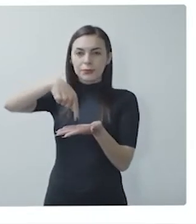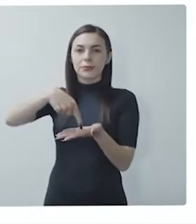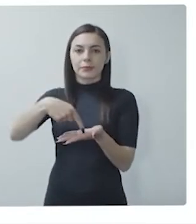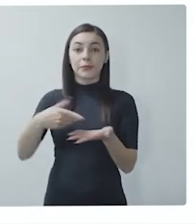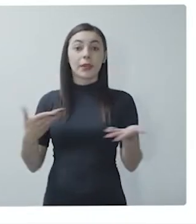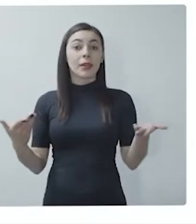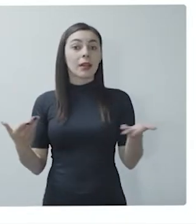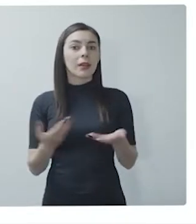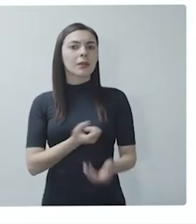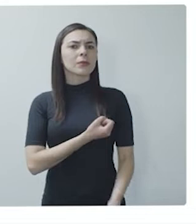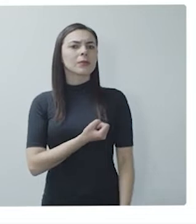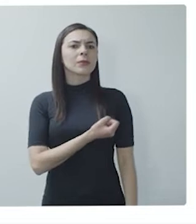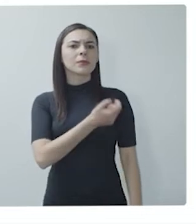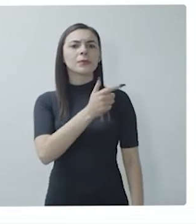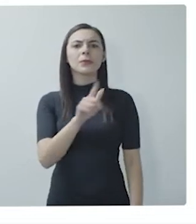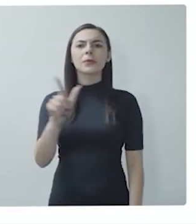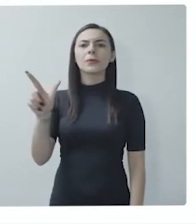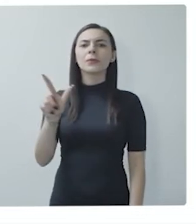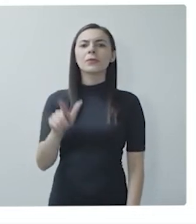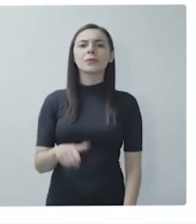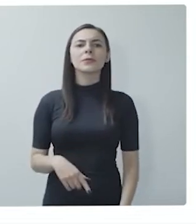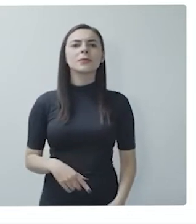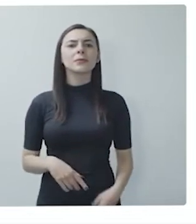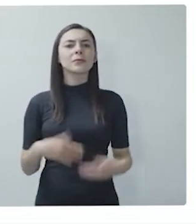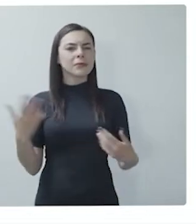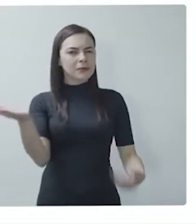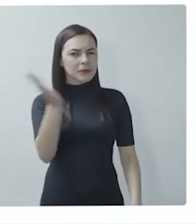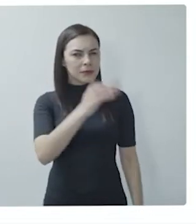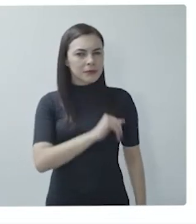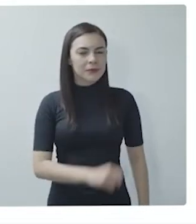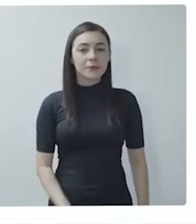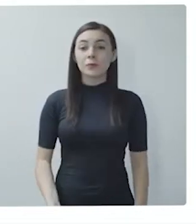Agora, outro número lá. Me digam lá. Vamos lá?